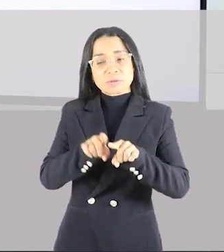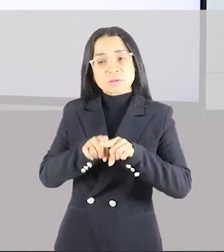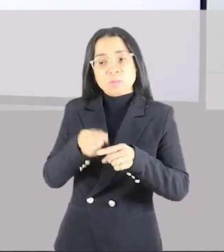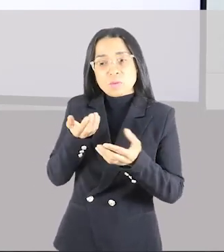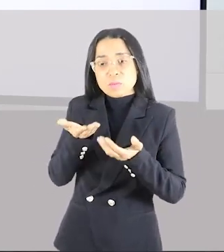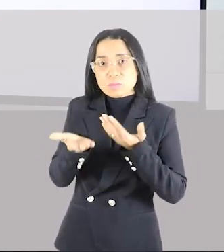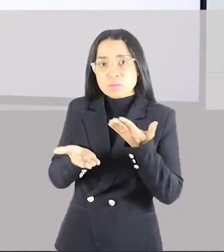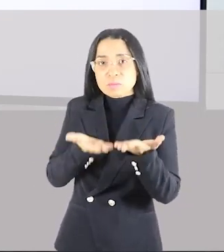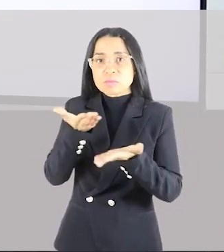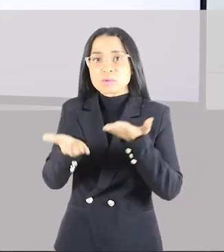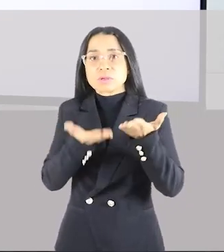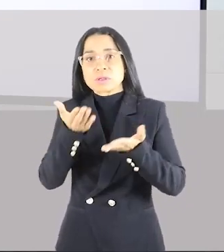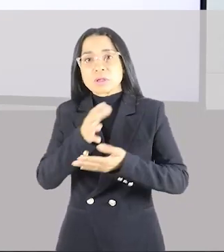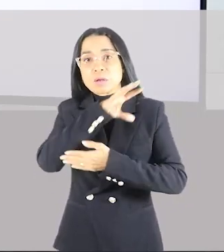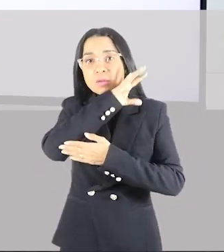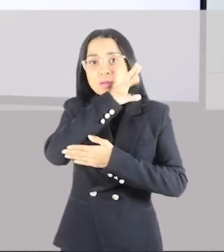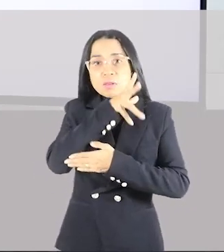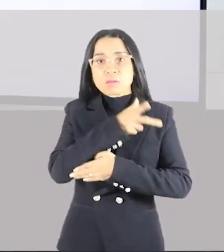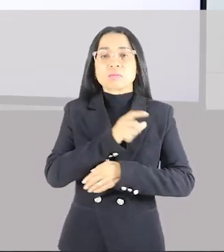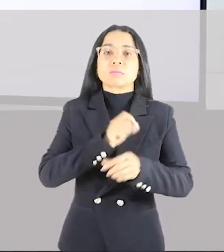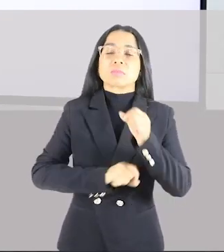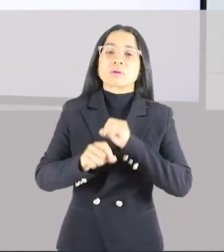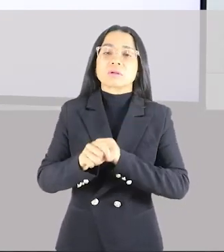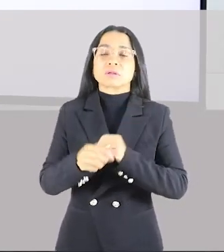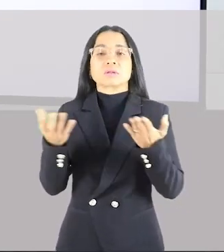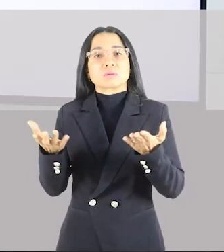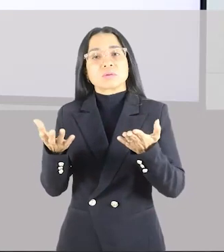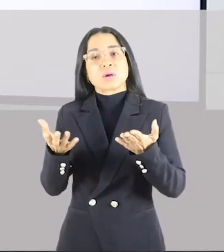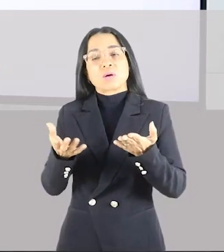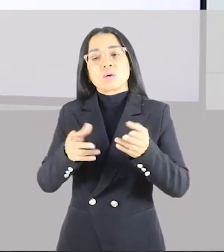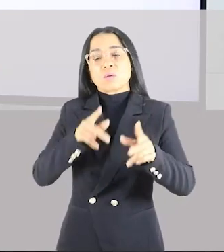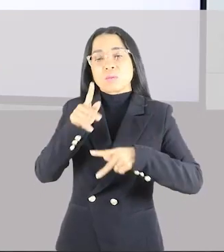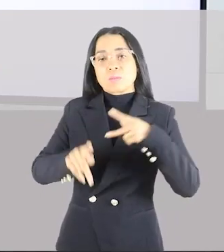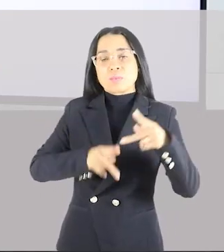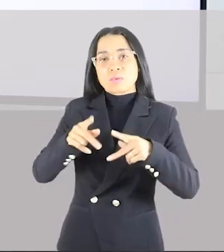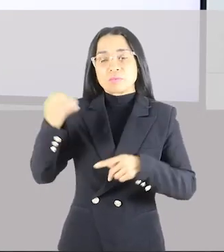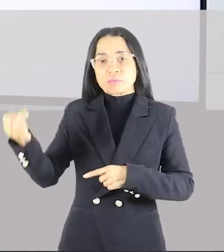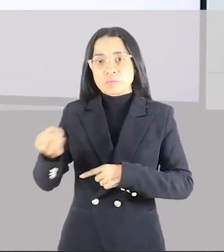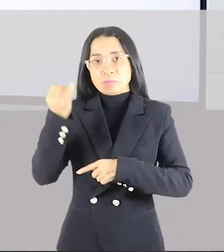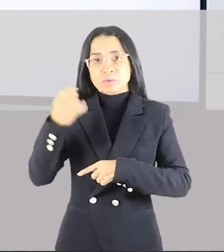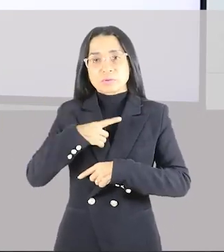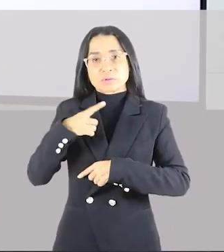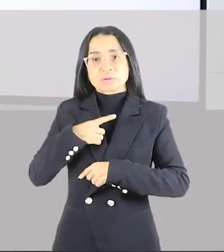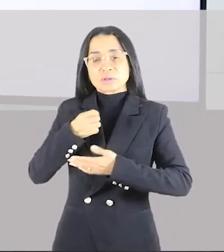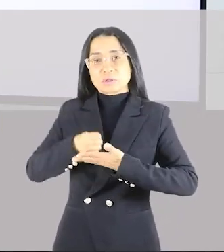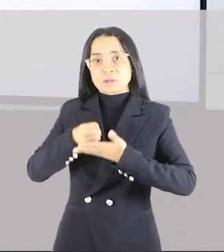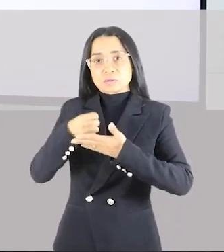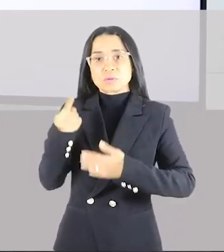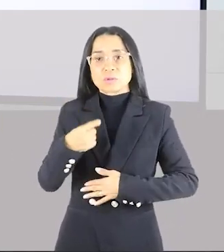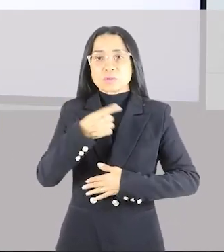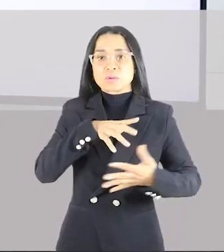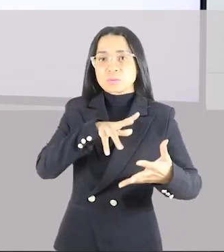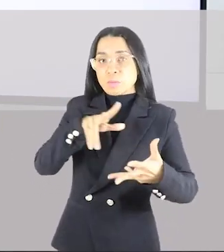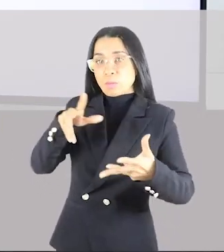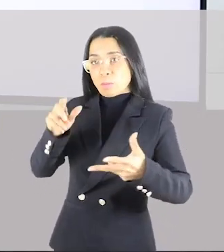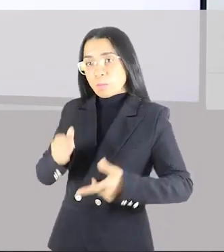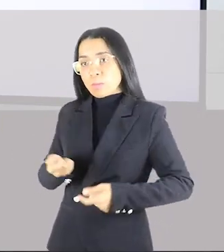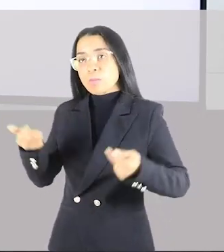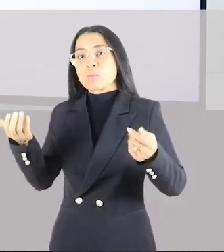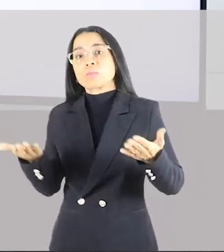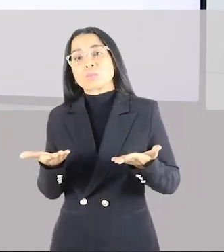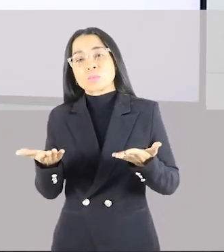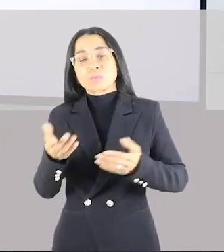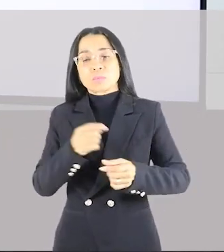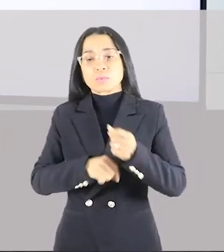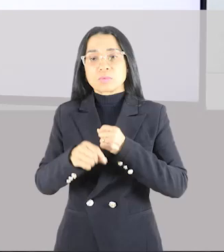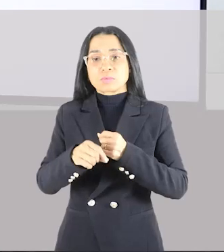muito importante que traz também contribuições para o nosso mundo contemporâneo. E, claro, dentro das